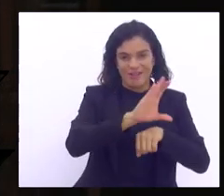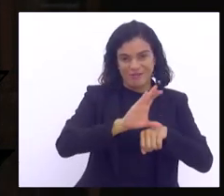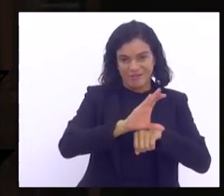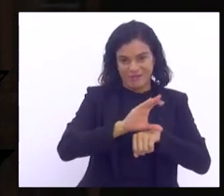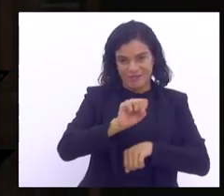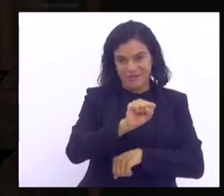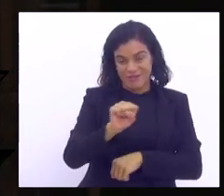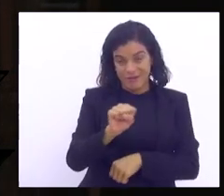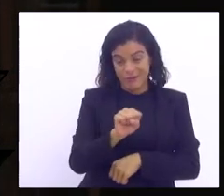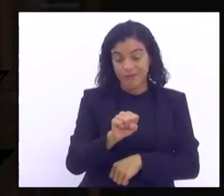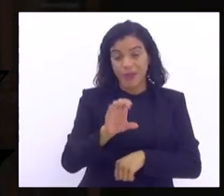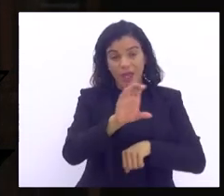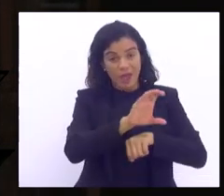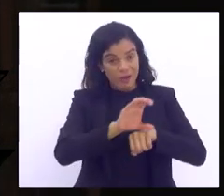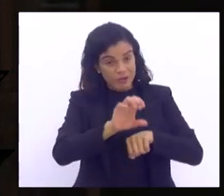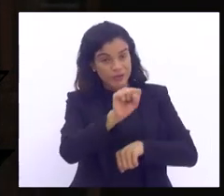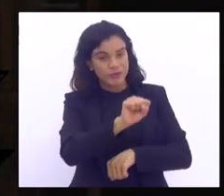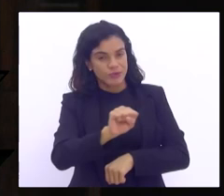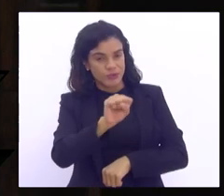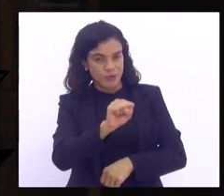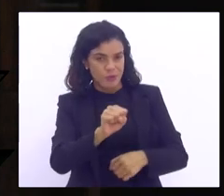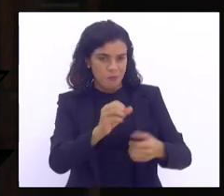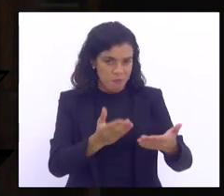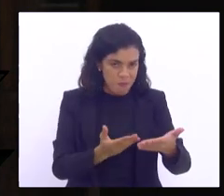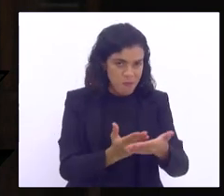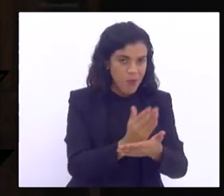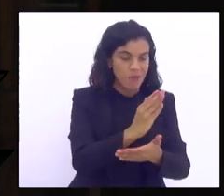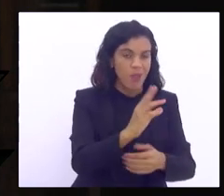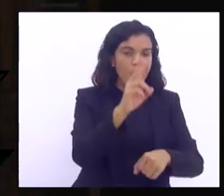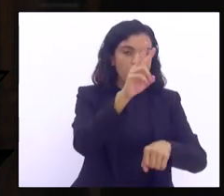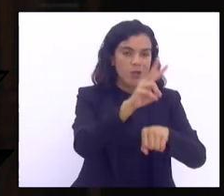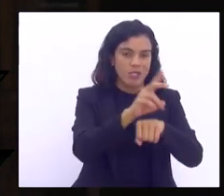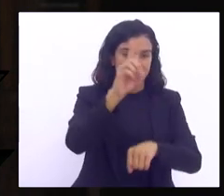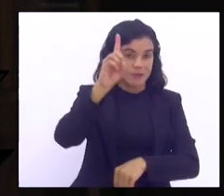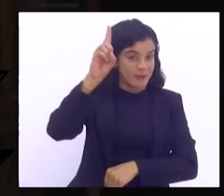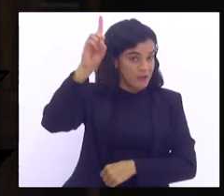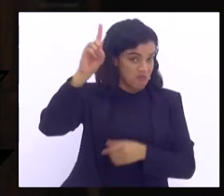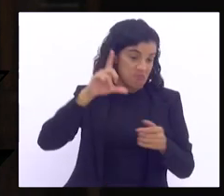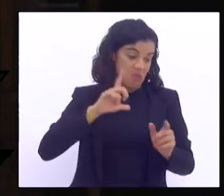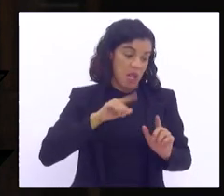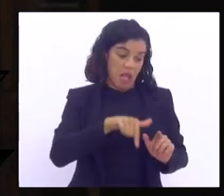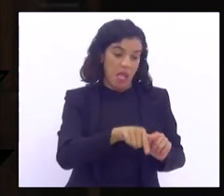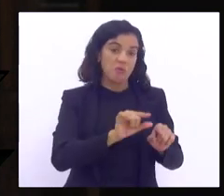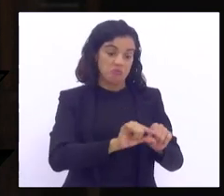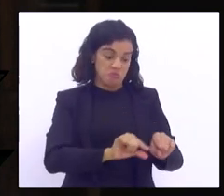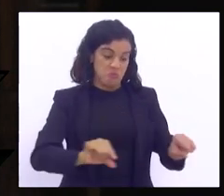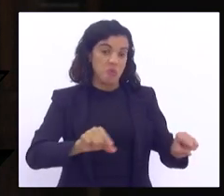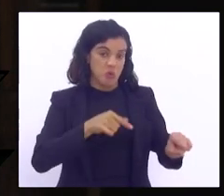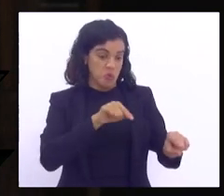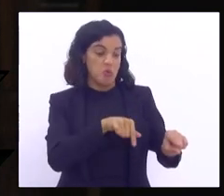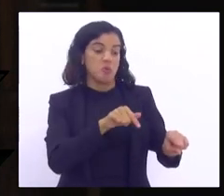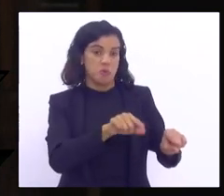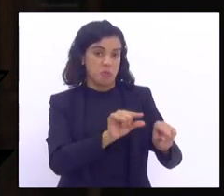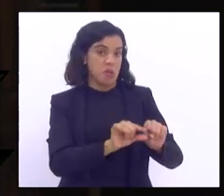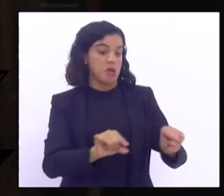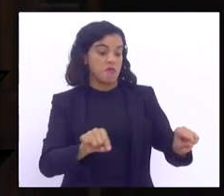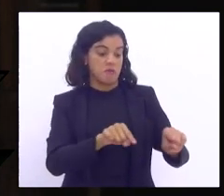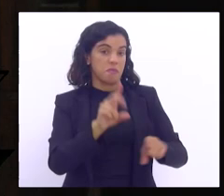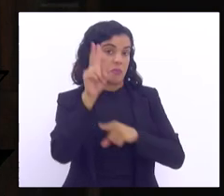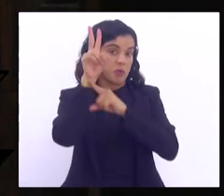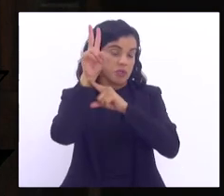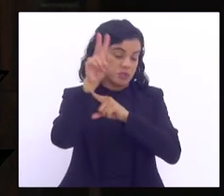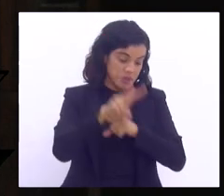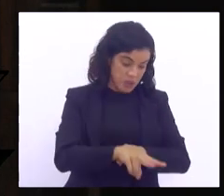A Constituição Federal, promulgada sob a proteção de Deus, está lá, fizeram questão de colocar isso,